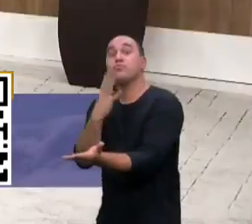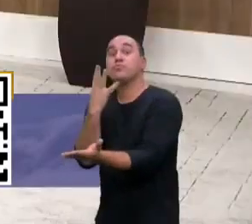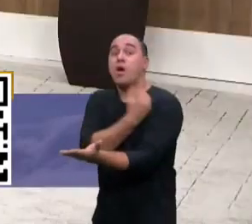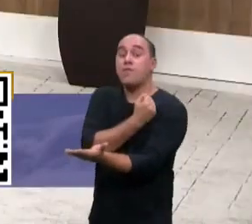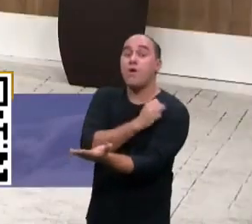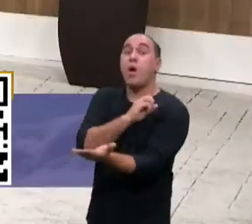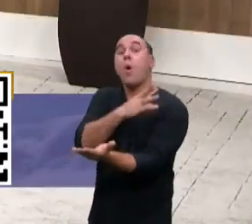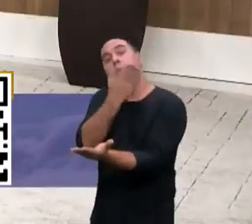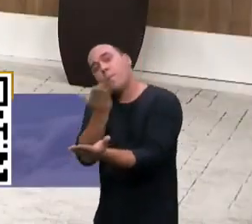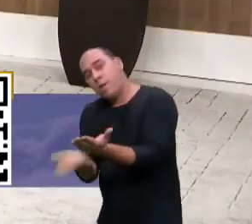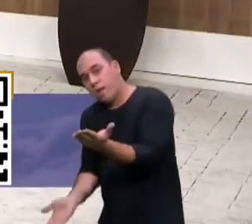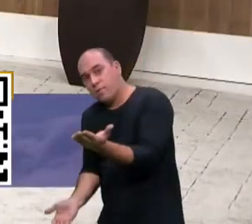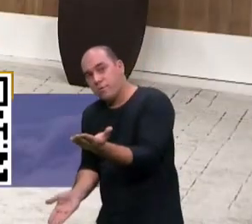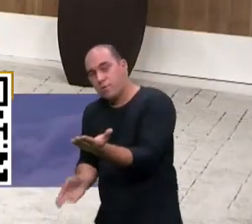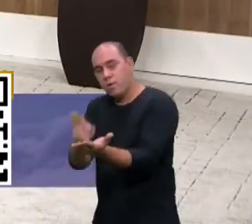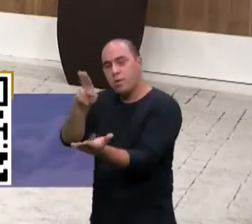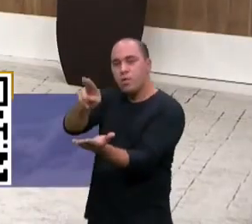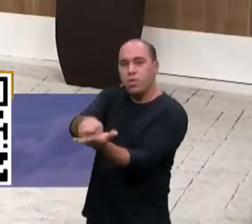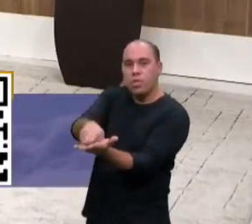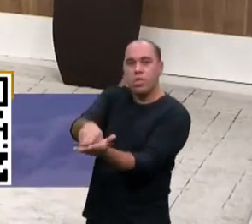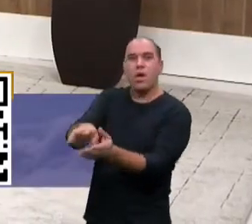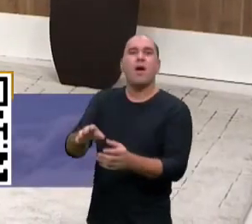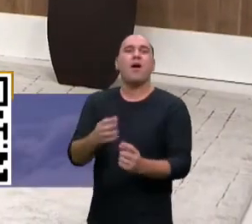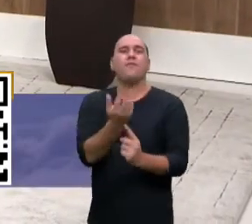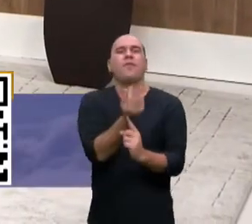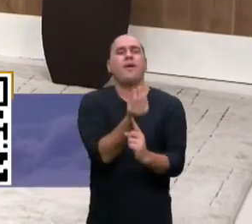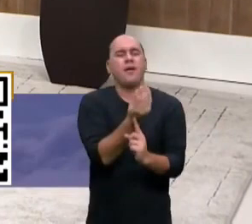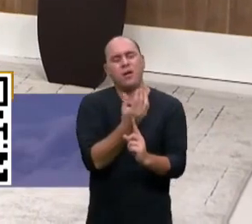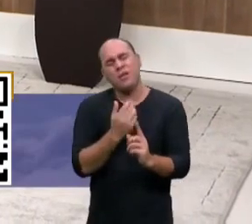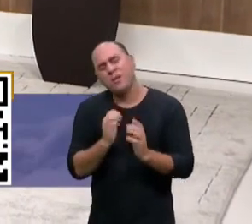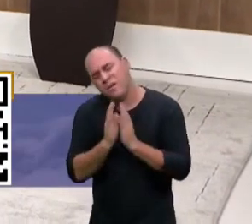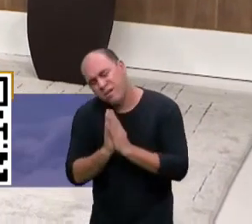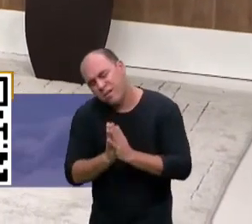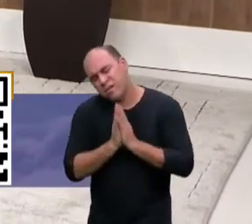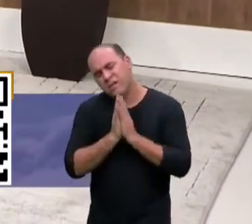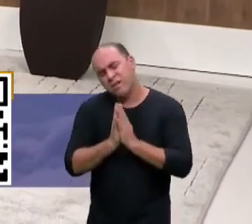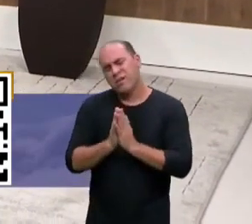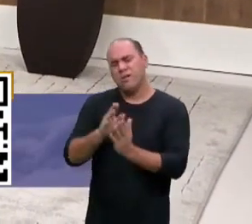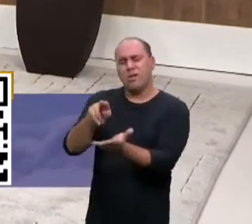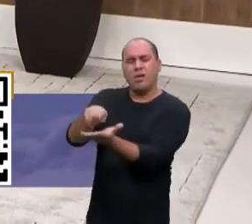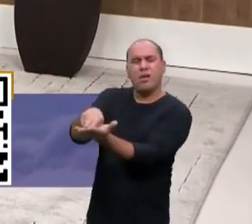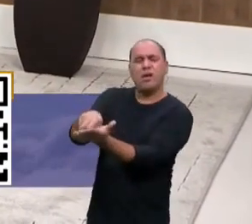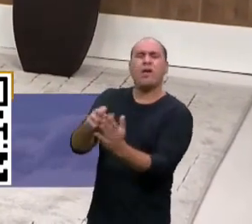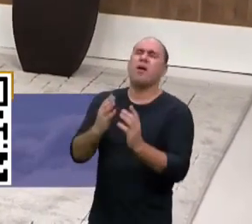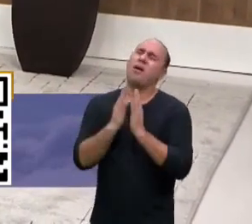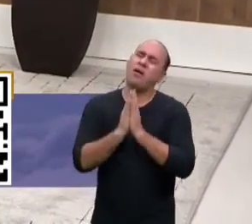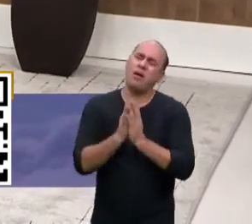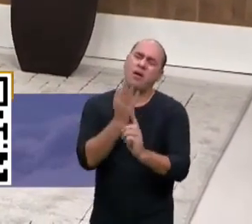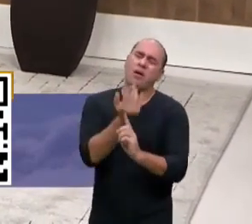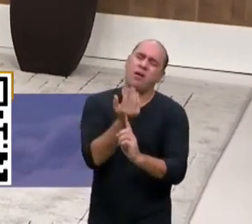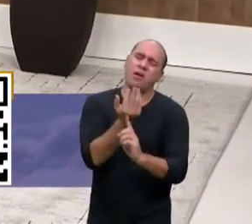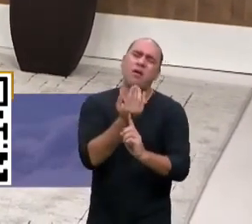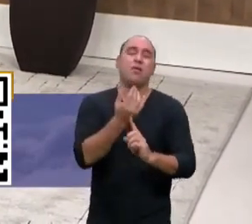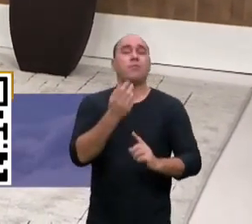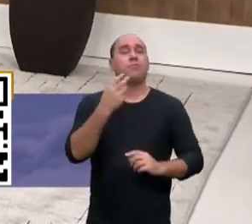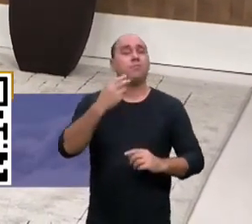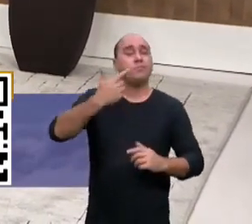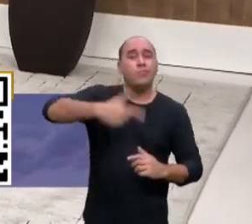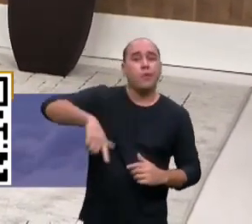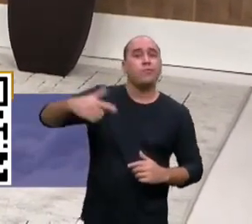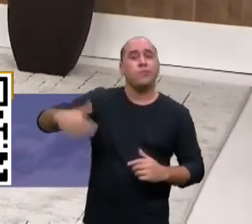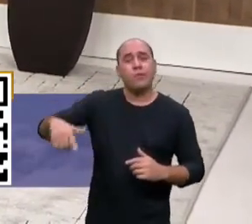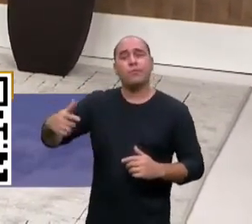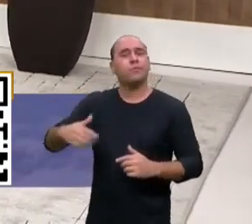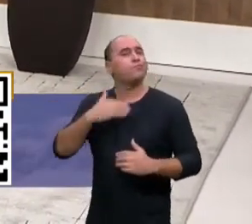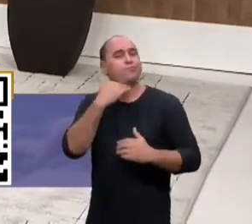coisa bom e depois que a pessoa morre lá dentro você acender uma vela rezar uma missa do sétimo dia uma missa de ano fazer alguma